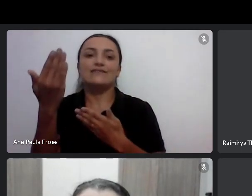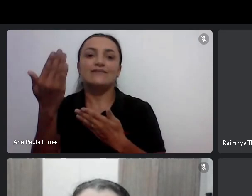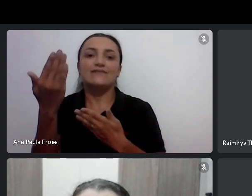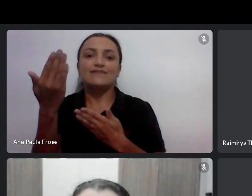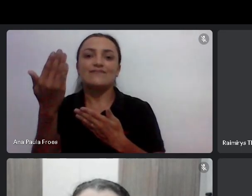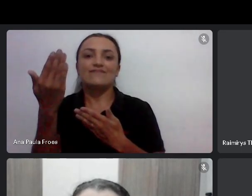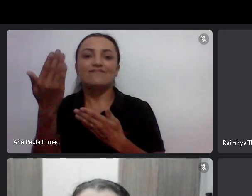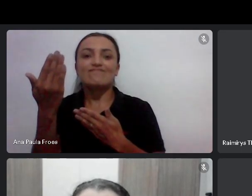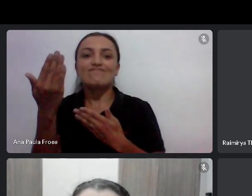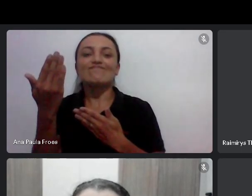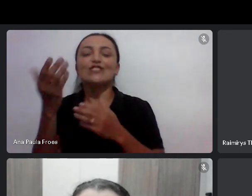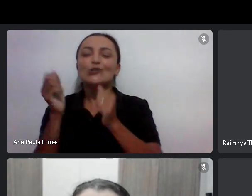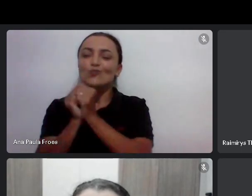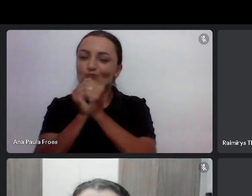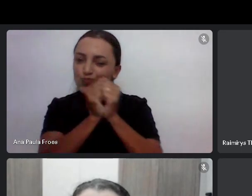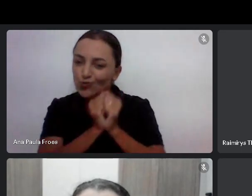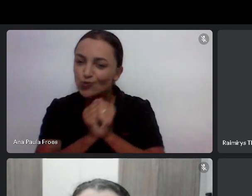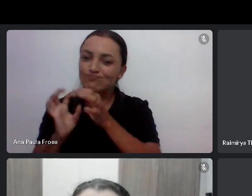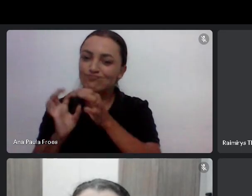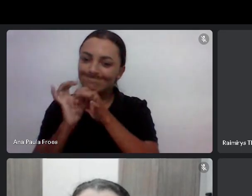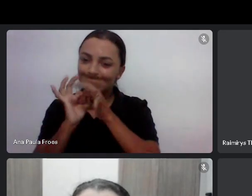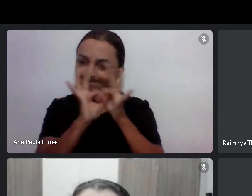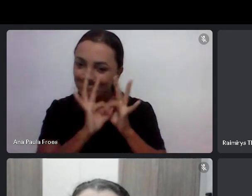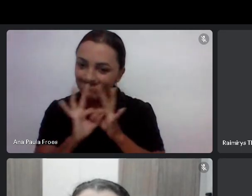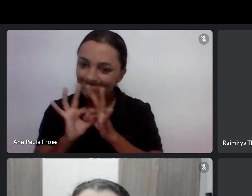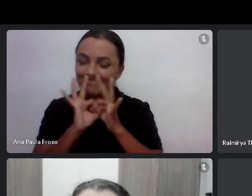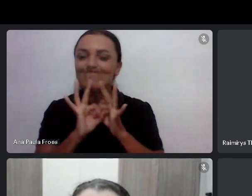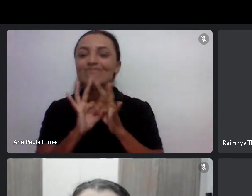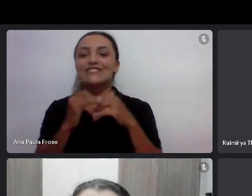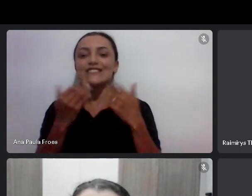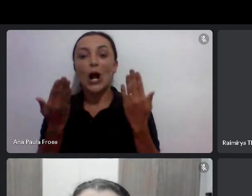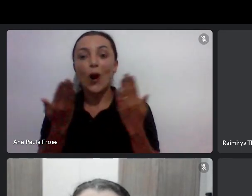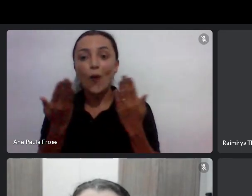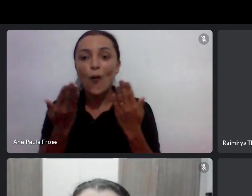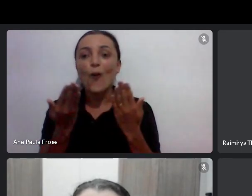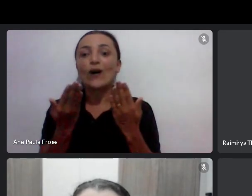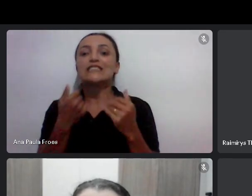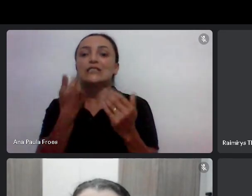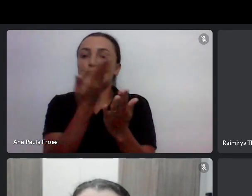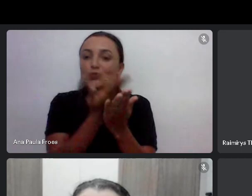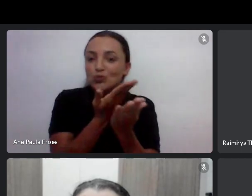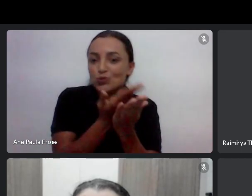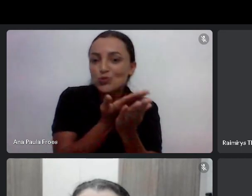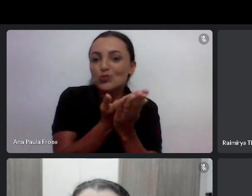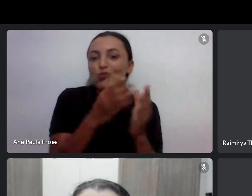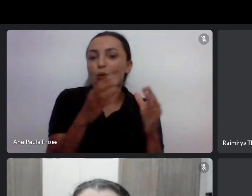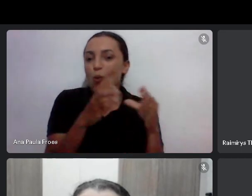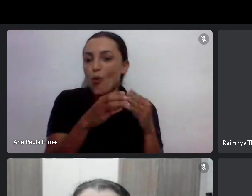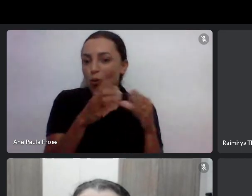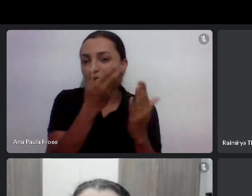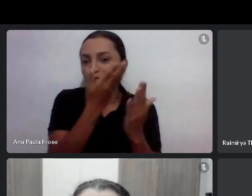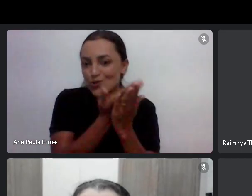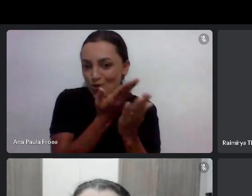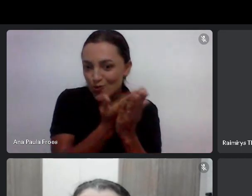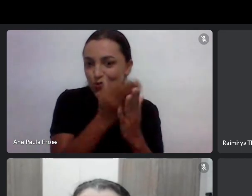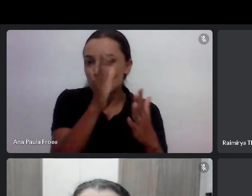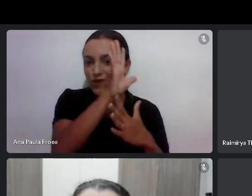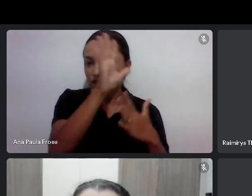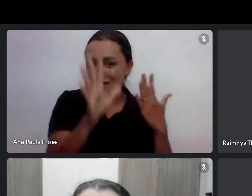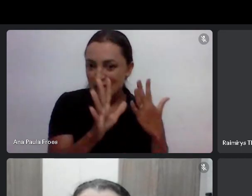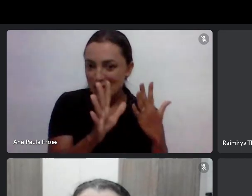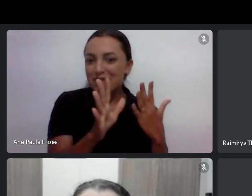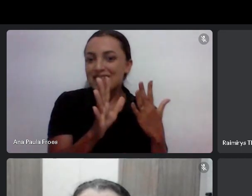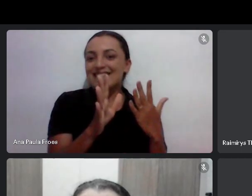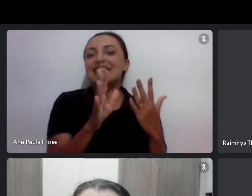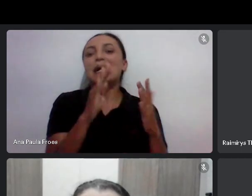Estamos juntos, a gente está com um grupo de estudos em Libras, né? E você receberá outros convites,